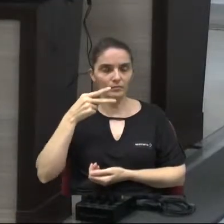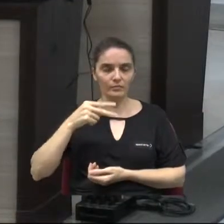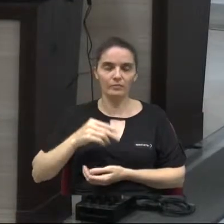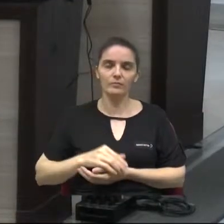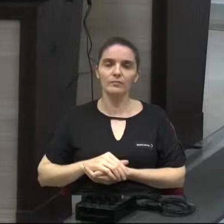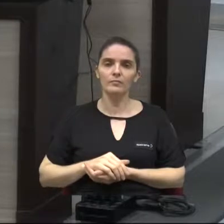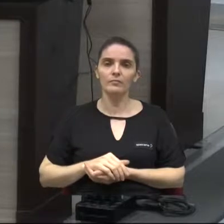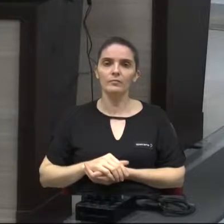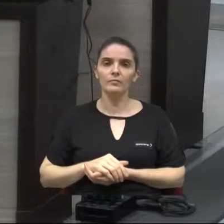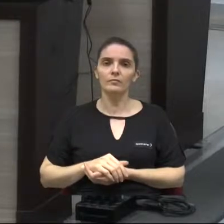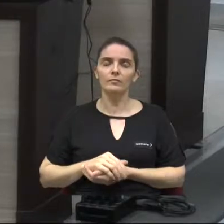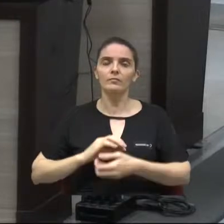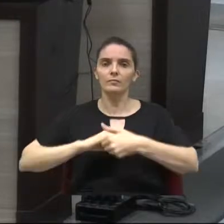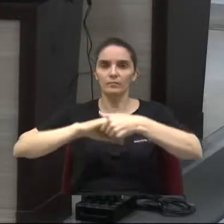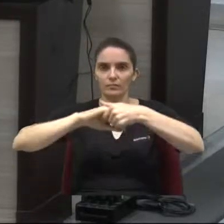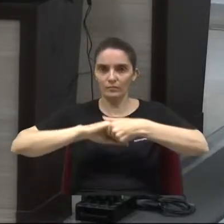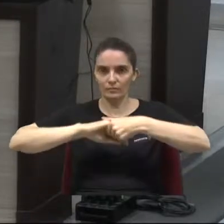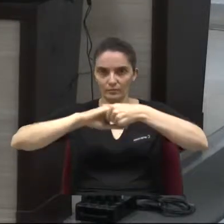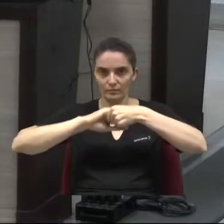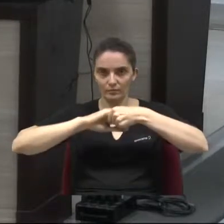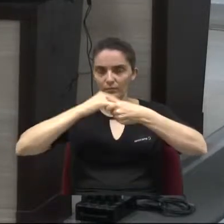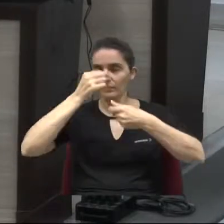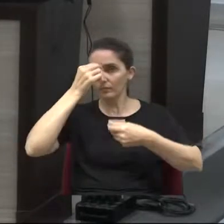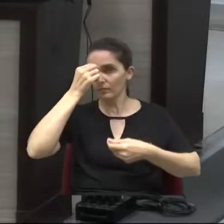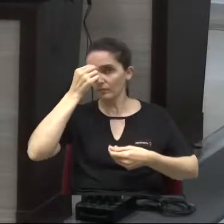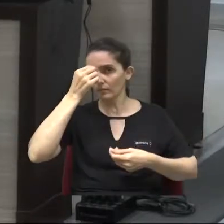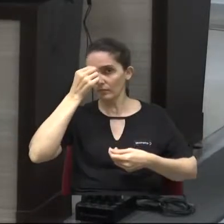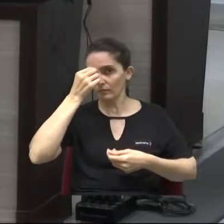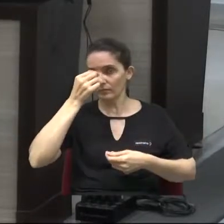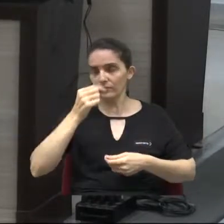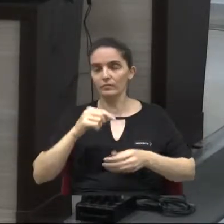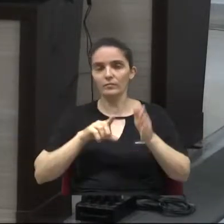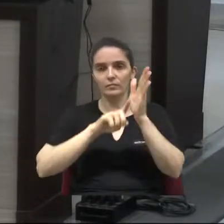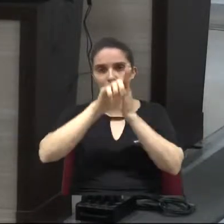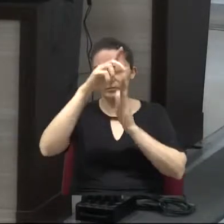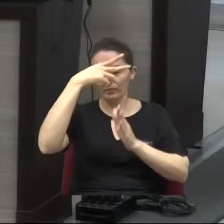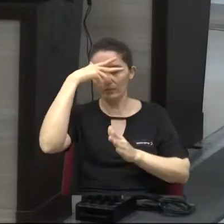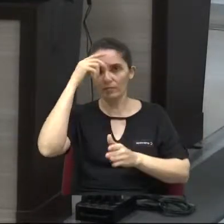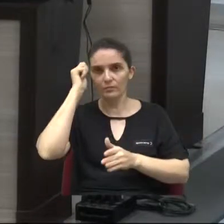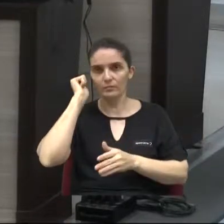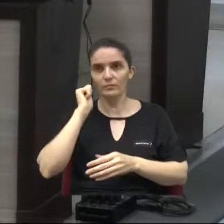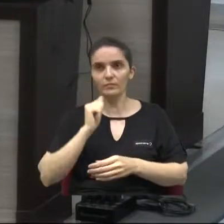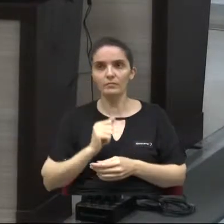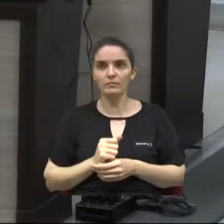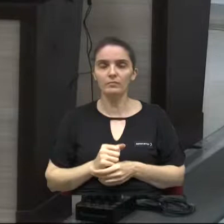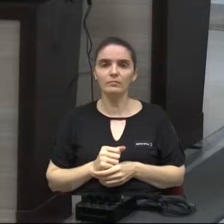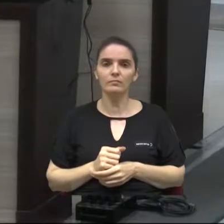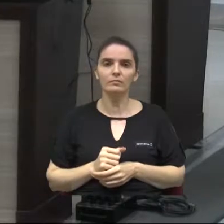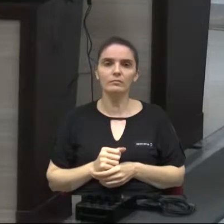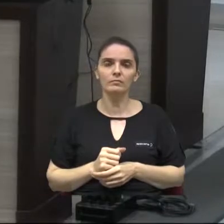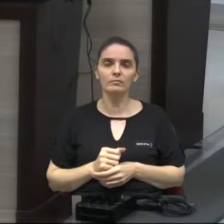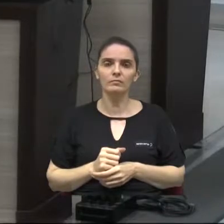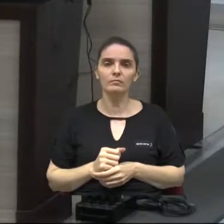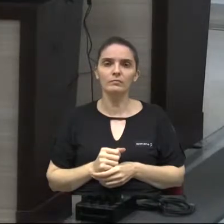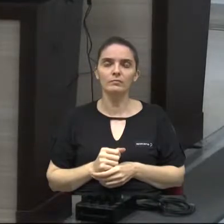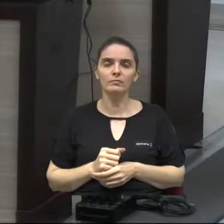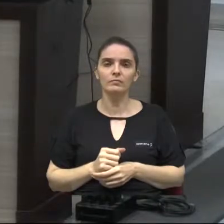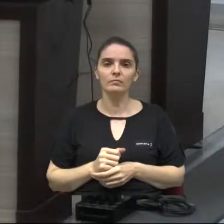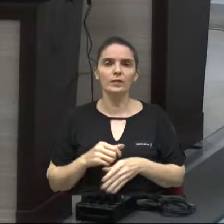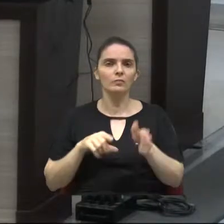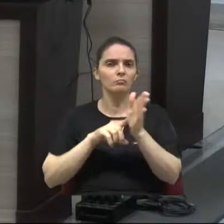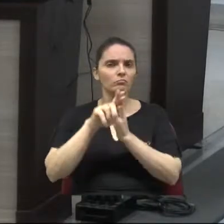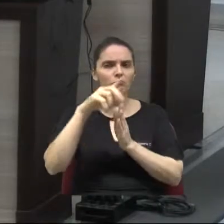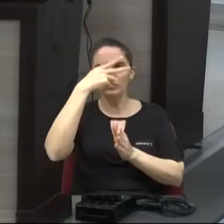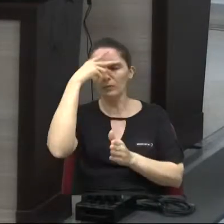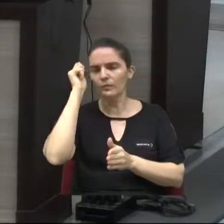para parabenizar o vereador Jorge Freitas por esse requerimento. E uma pergunta que vai elucidar muitas nossas dúvidas